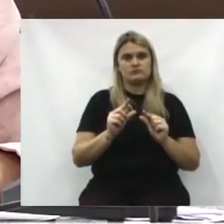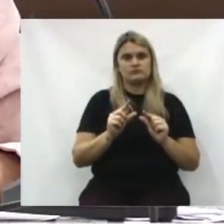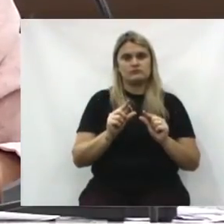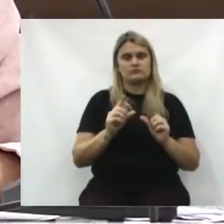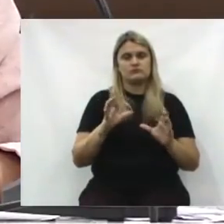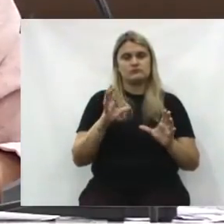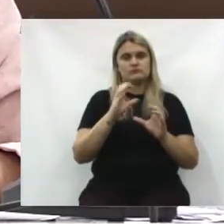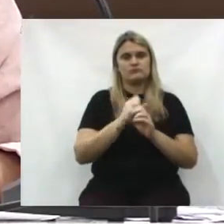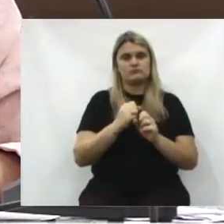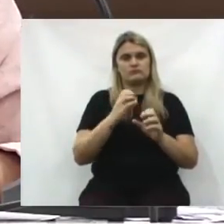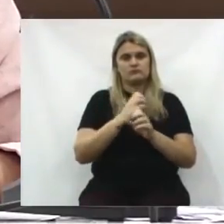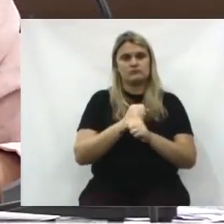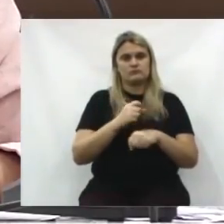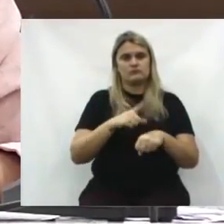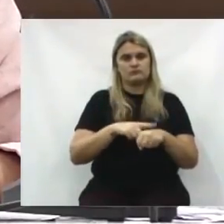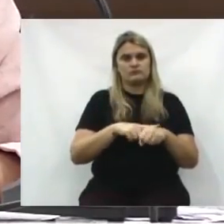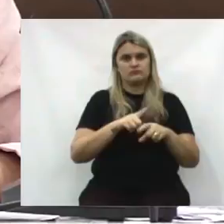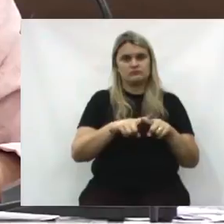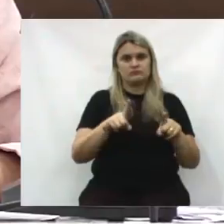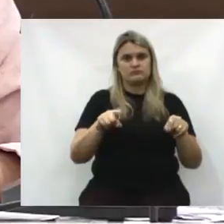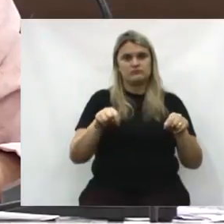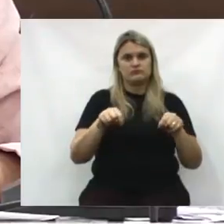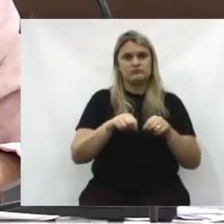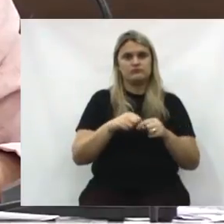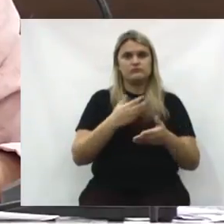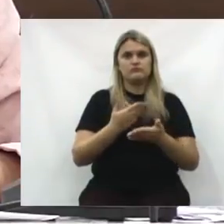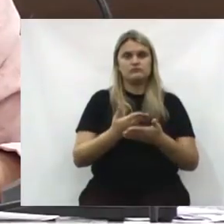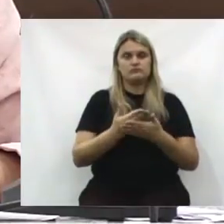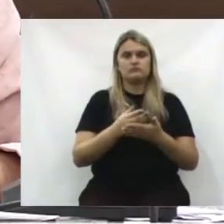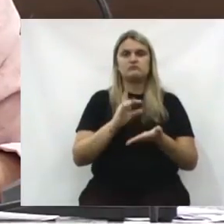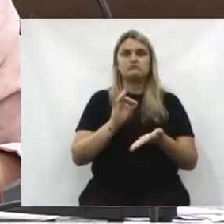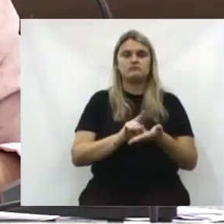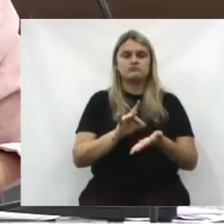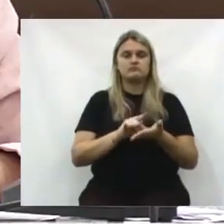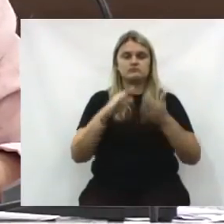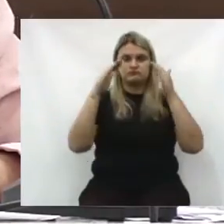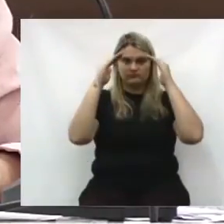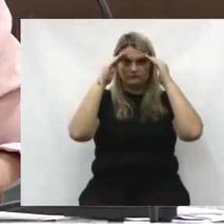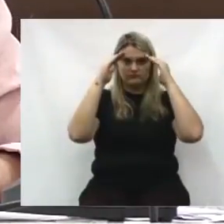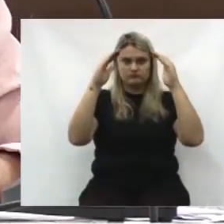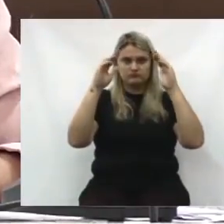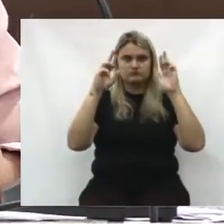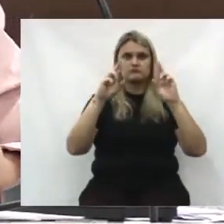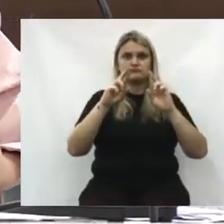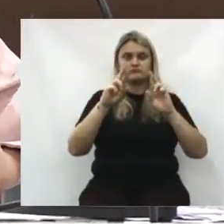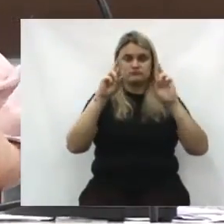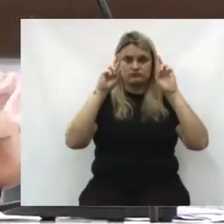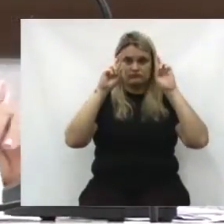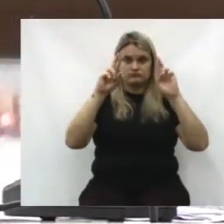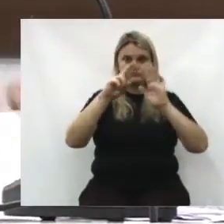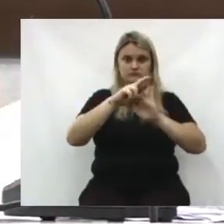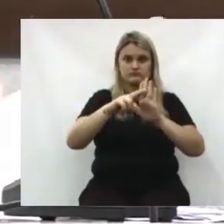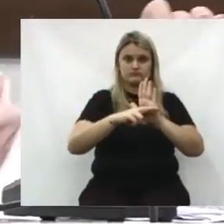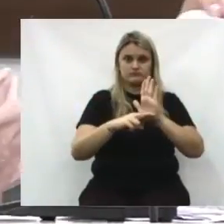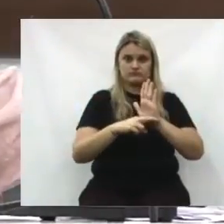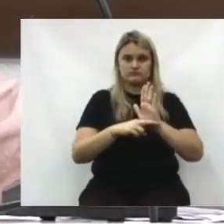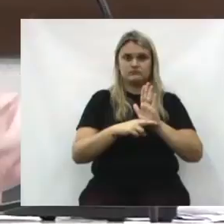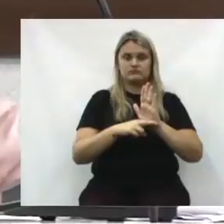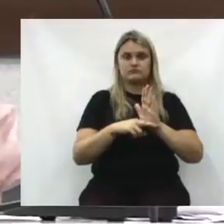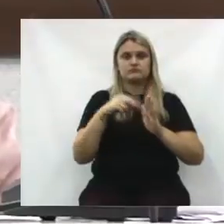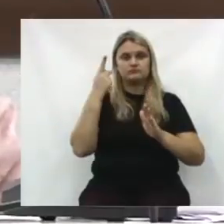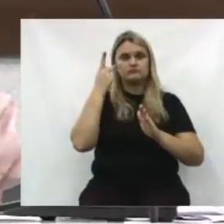tempo reduzido ao contabilizar o tempo em sala de aula. Seguirão as mesmas